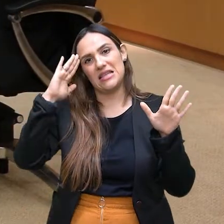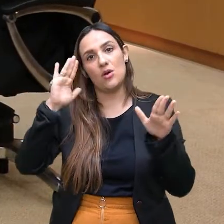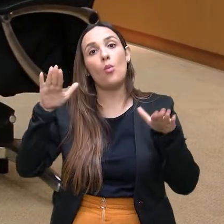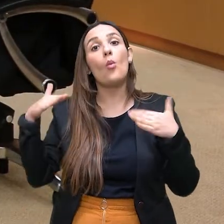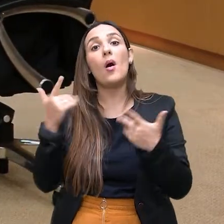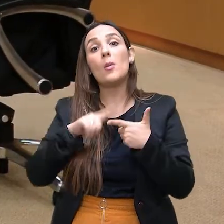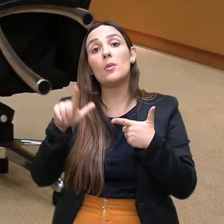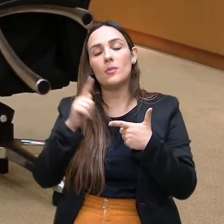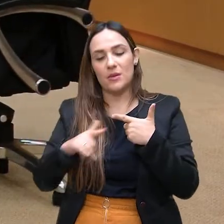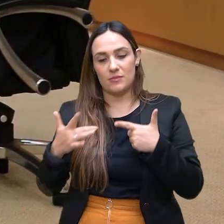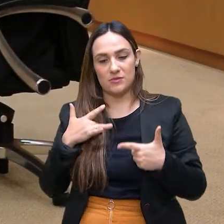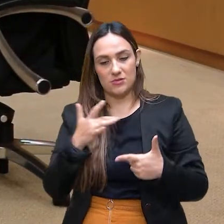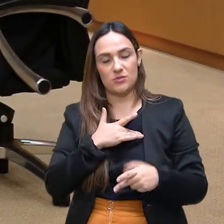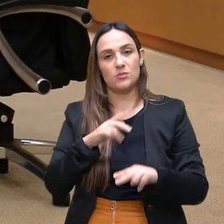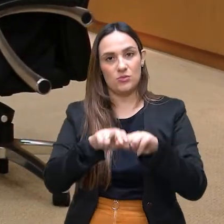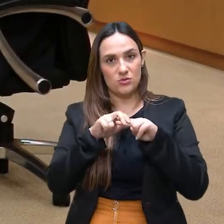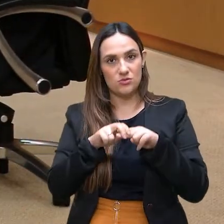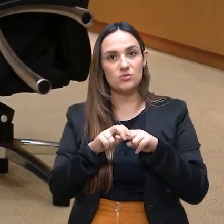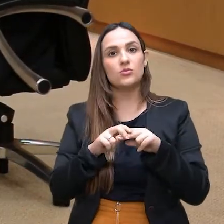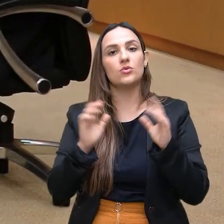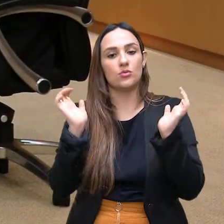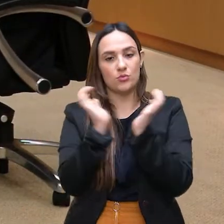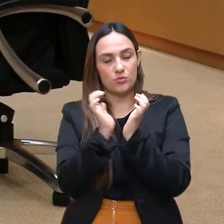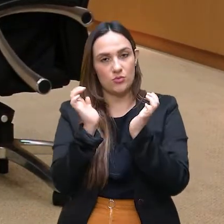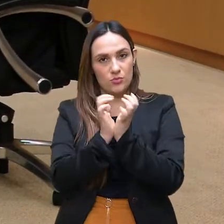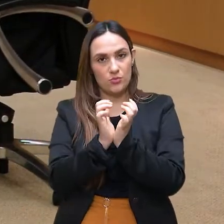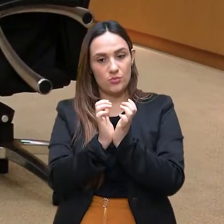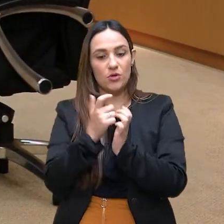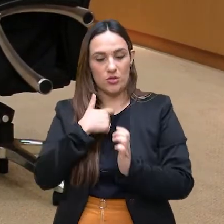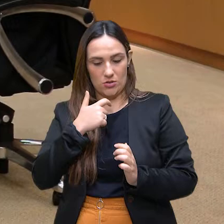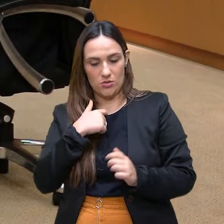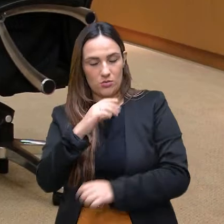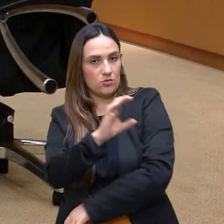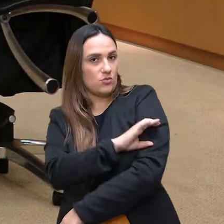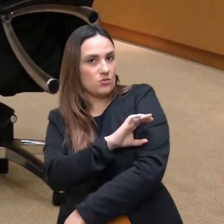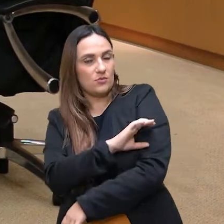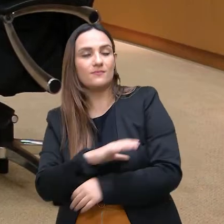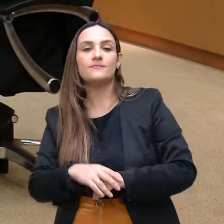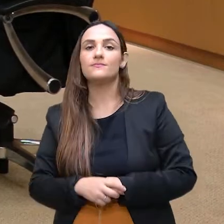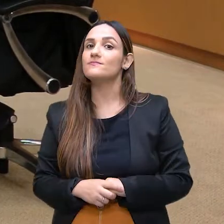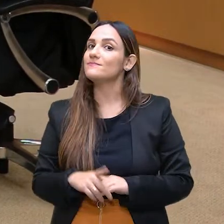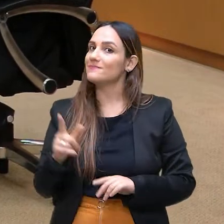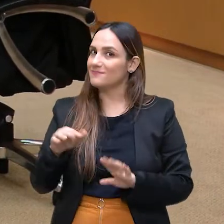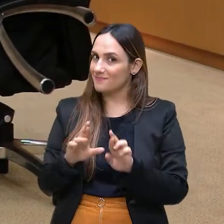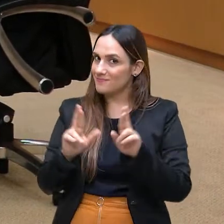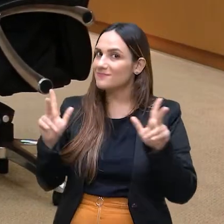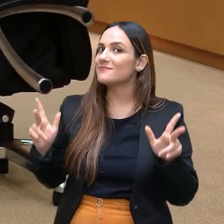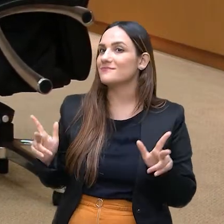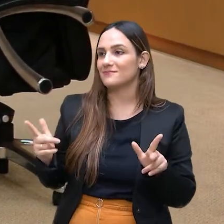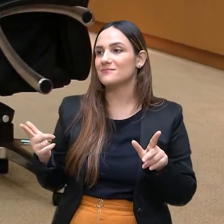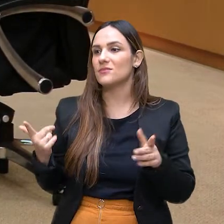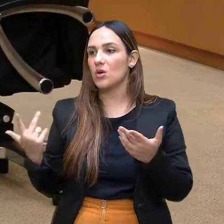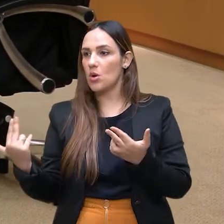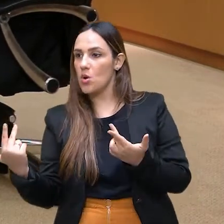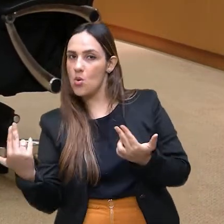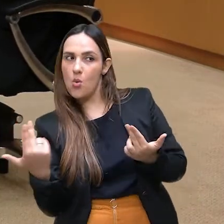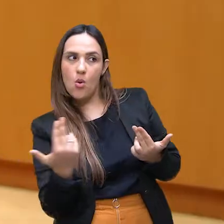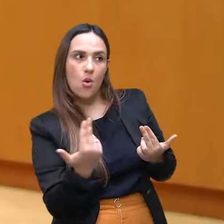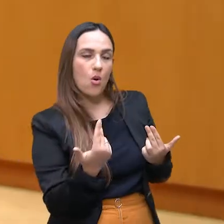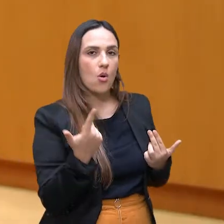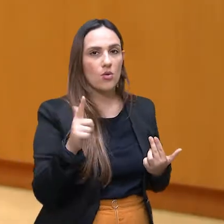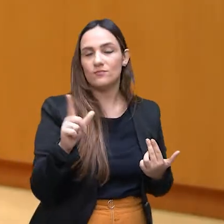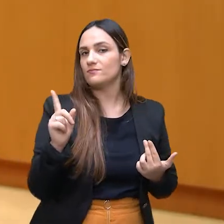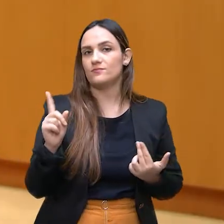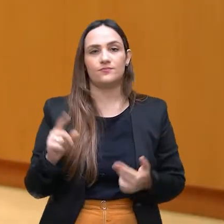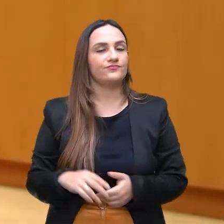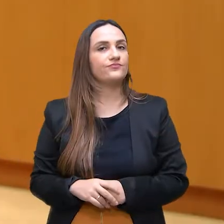Então, o nosso comitê de Mato Grosso do Sul, o qual eu coordeno, é um tanto diferente dos demais, porque